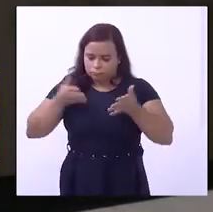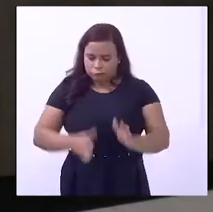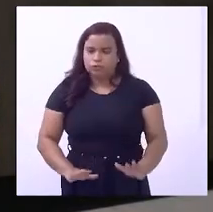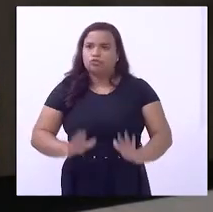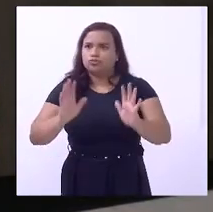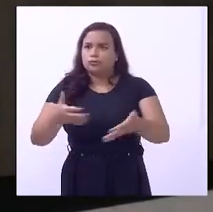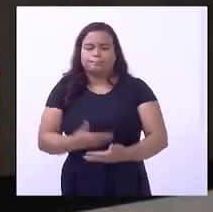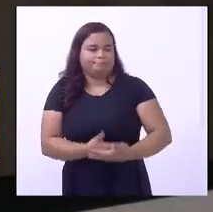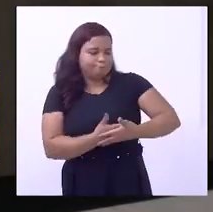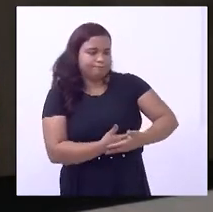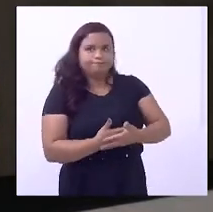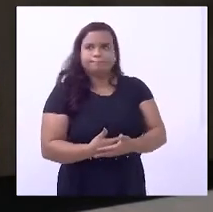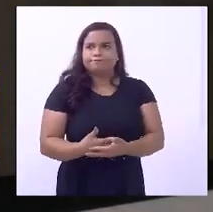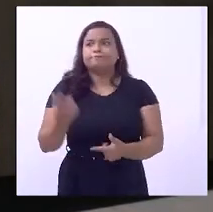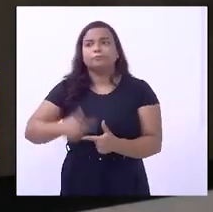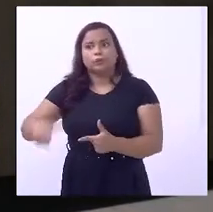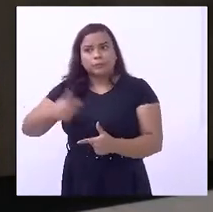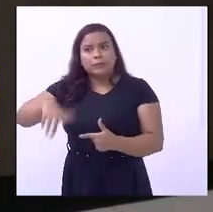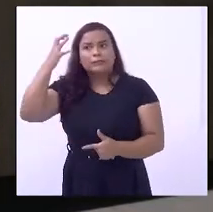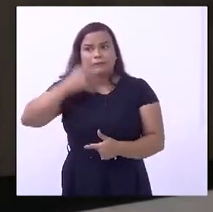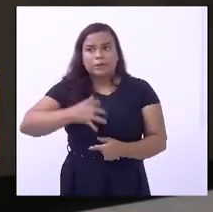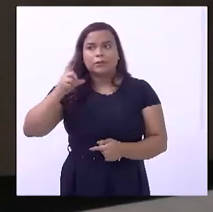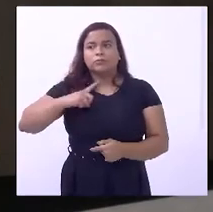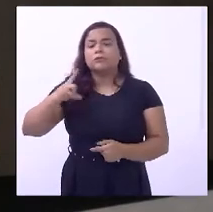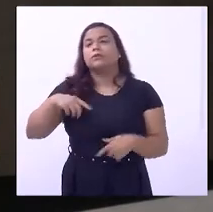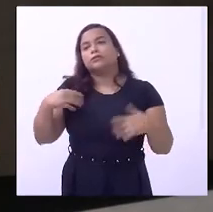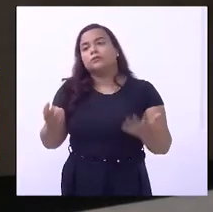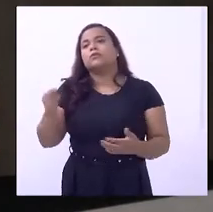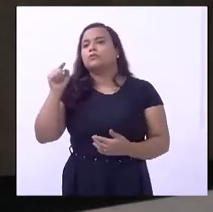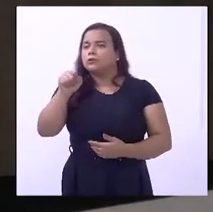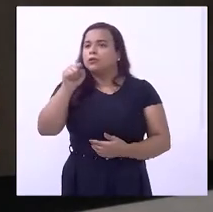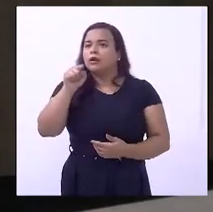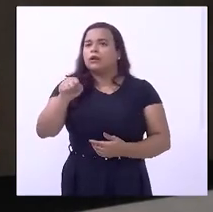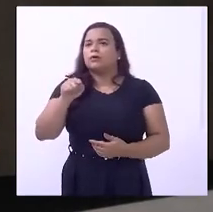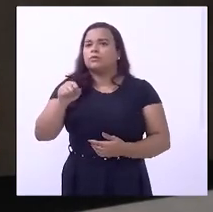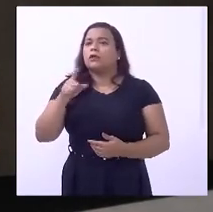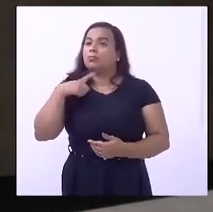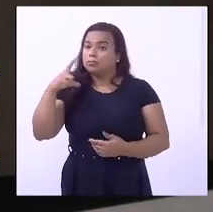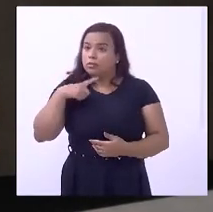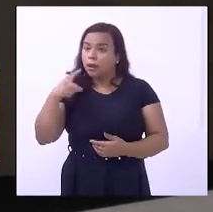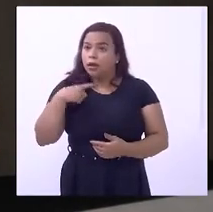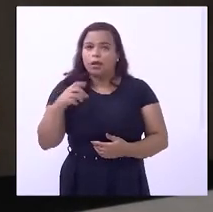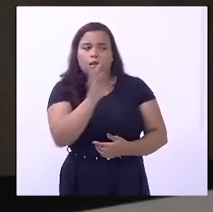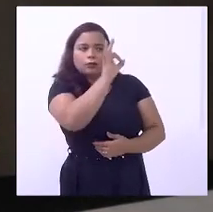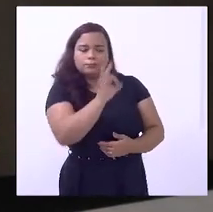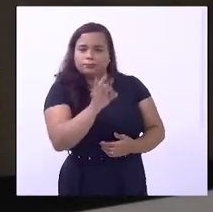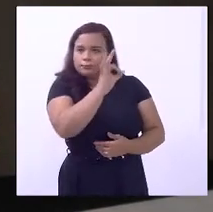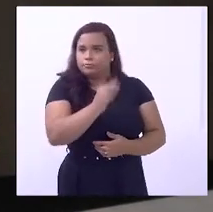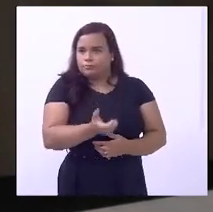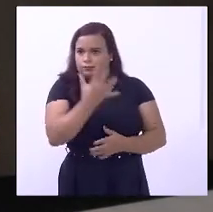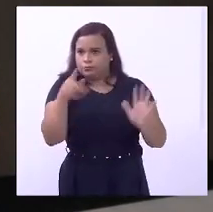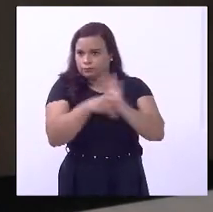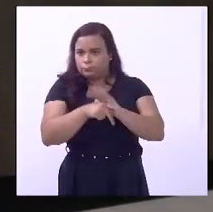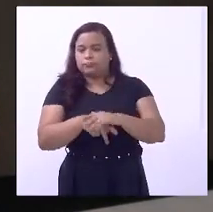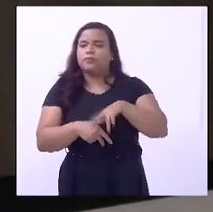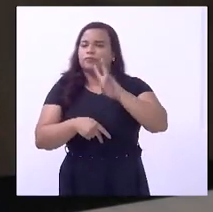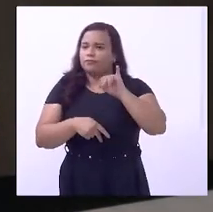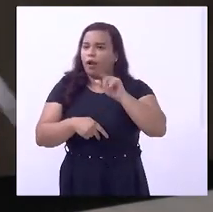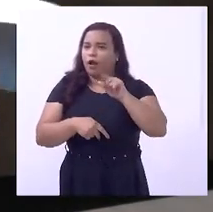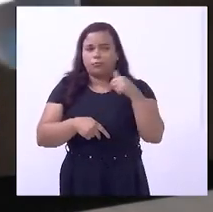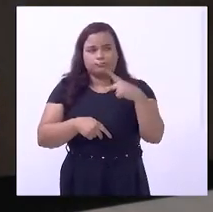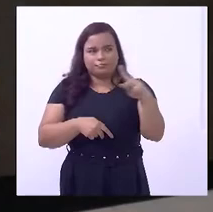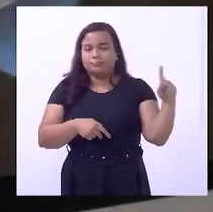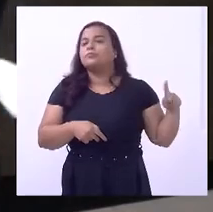gestação, tem um problema sério. Então, essa reserva de vagas é fundamental. Então, nesse sentido,